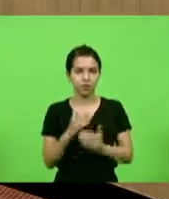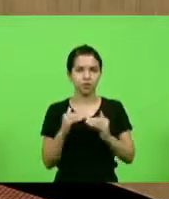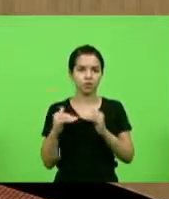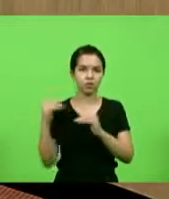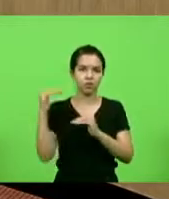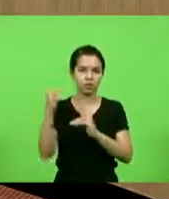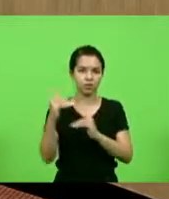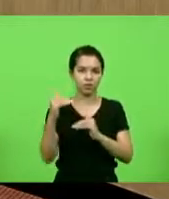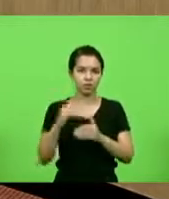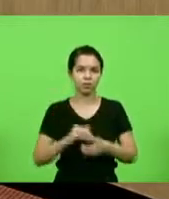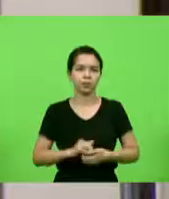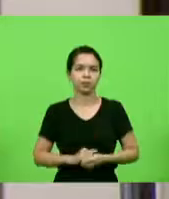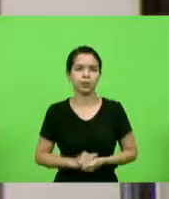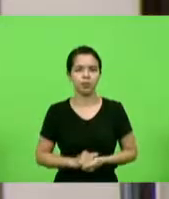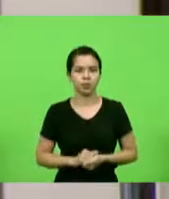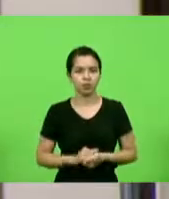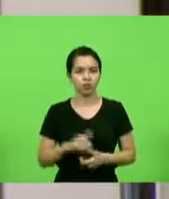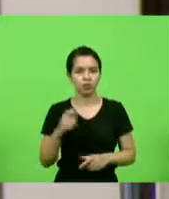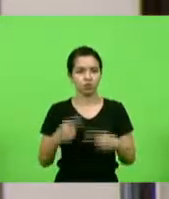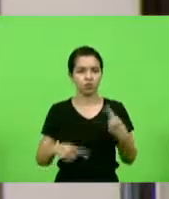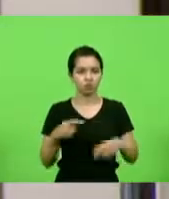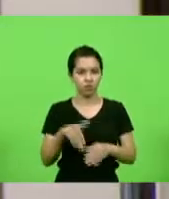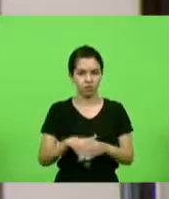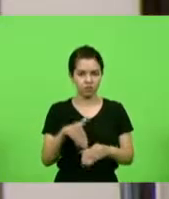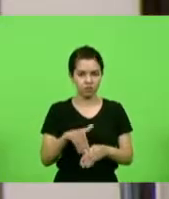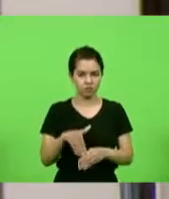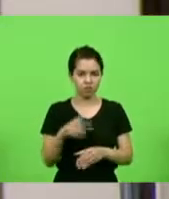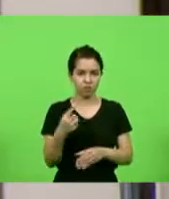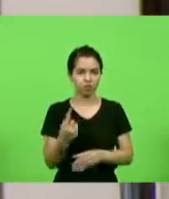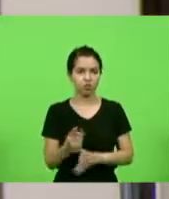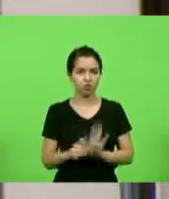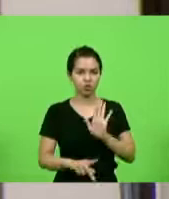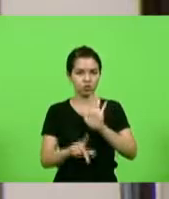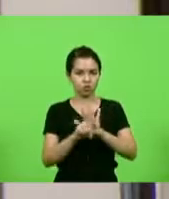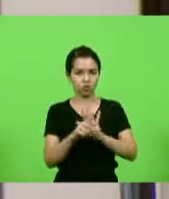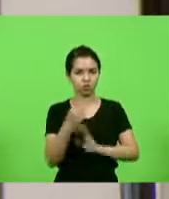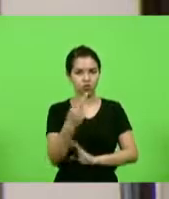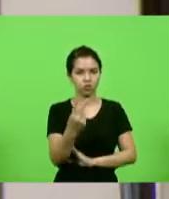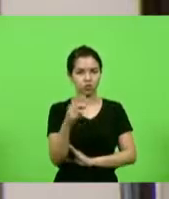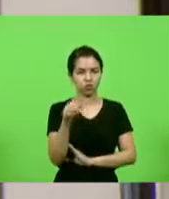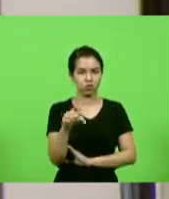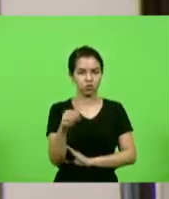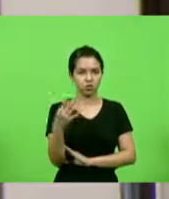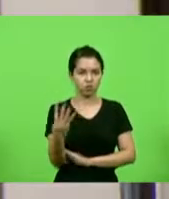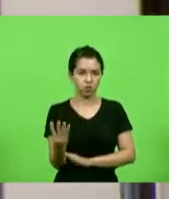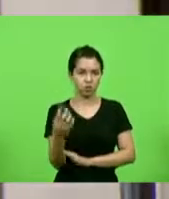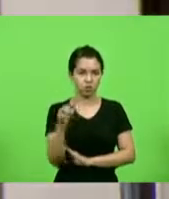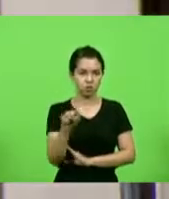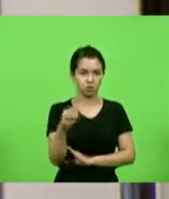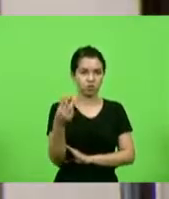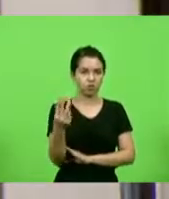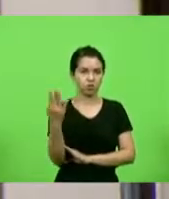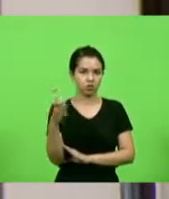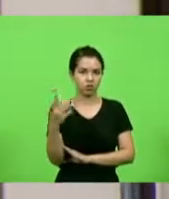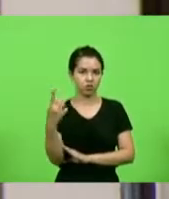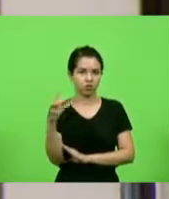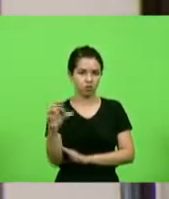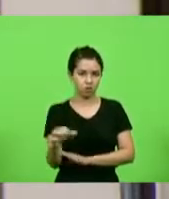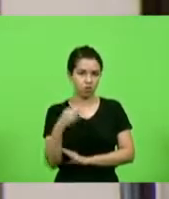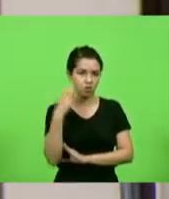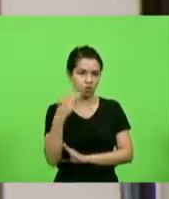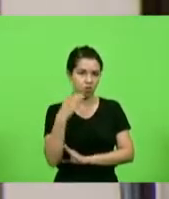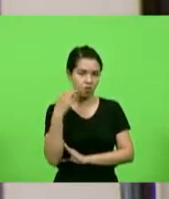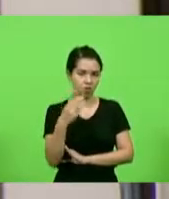maioria. Discussão e votação em turno único do projeto de lei 274.3/2019, autor deputado Márcio Machado, dispõe sobre o